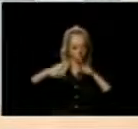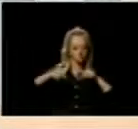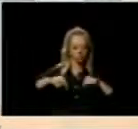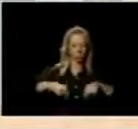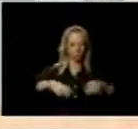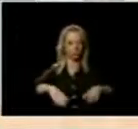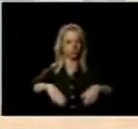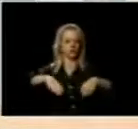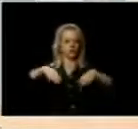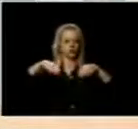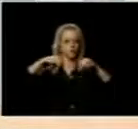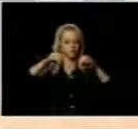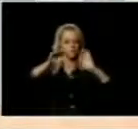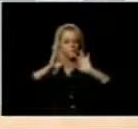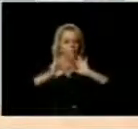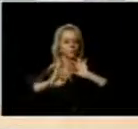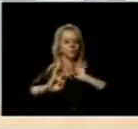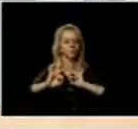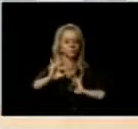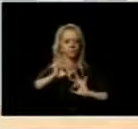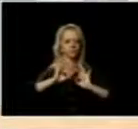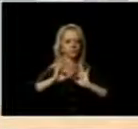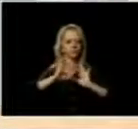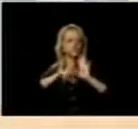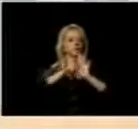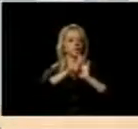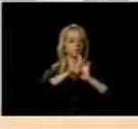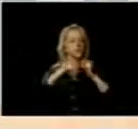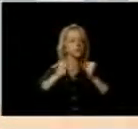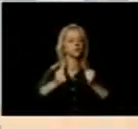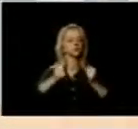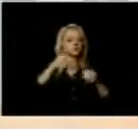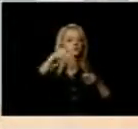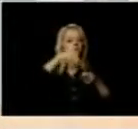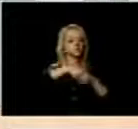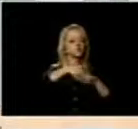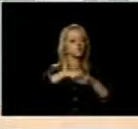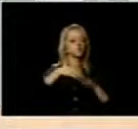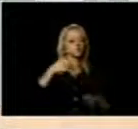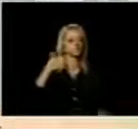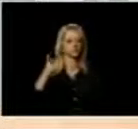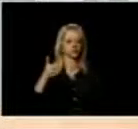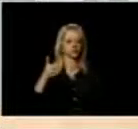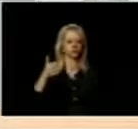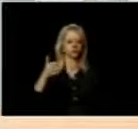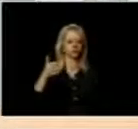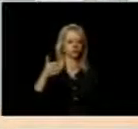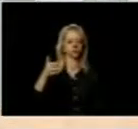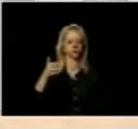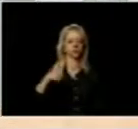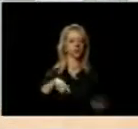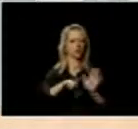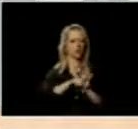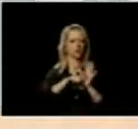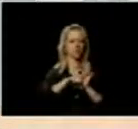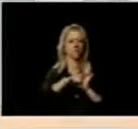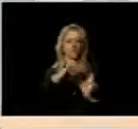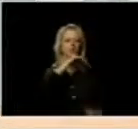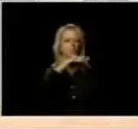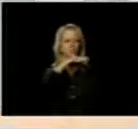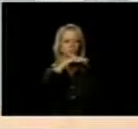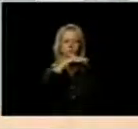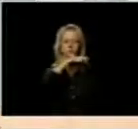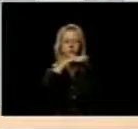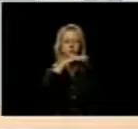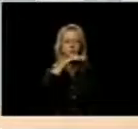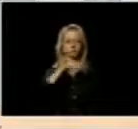lei. Volto a repetir, esta lei não vai longe desse jeito, ela é muito fraca, ela é rala, ela